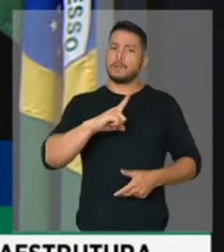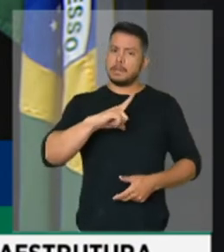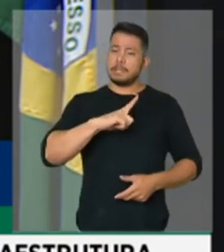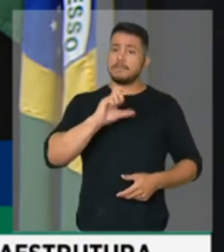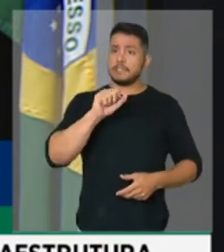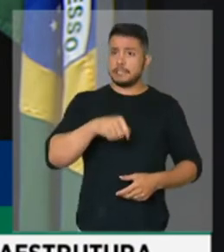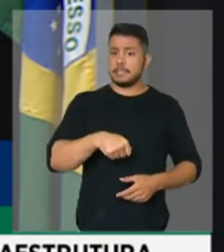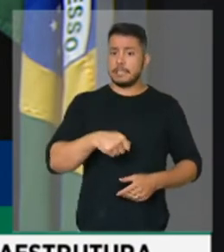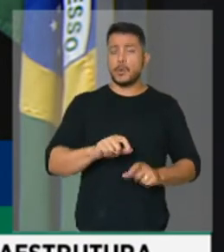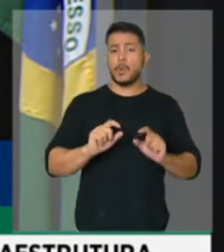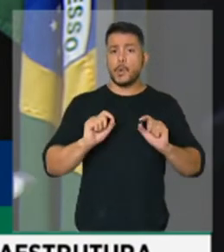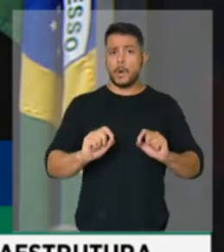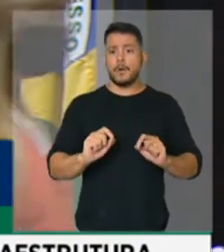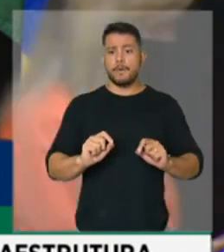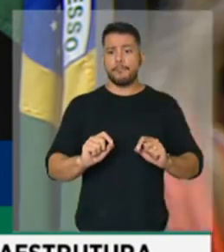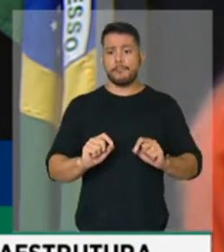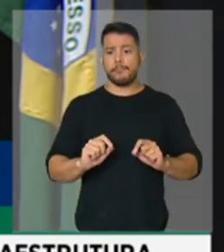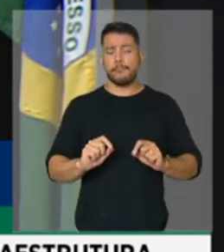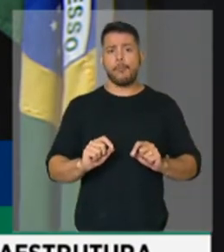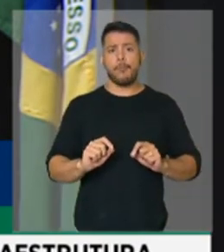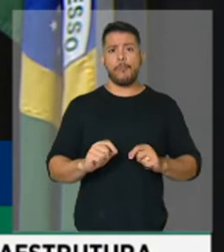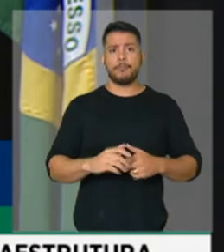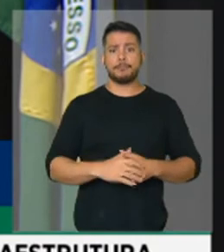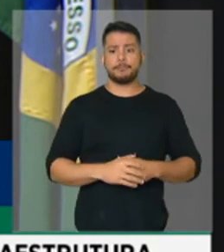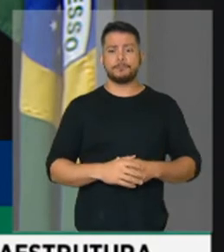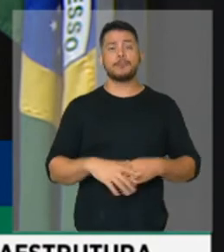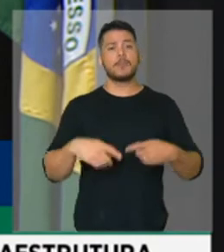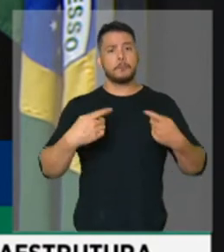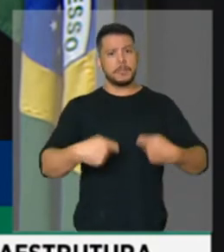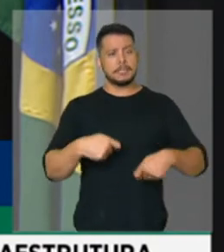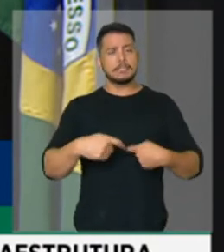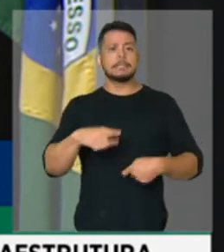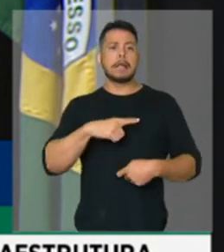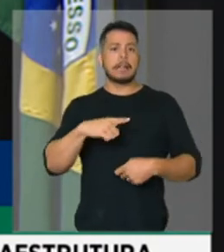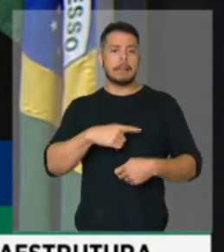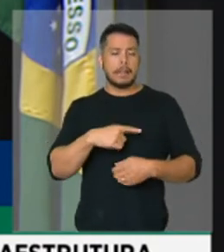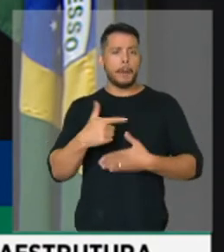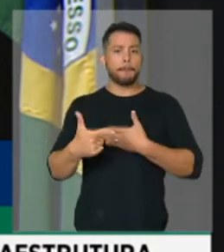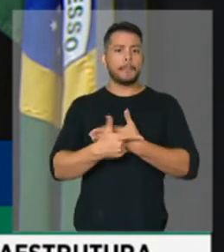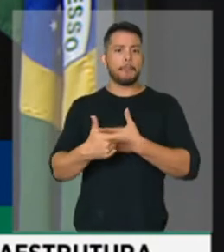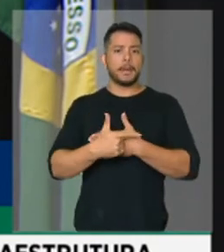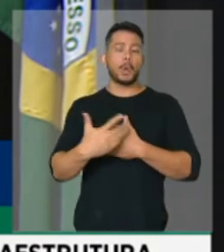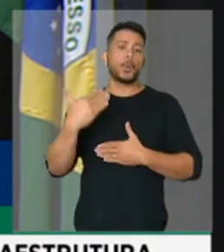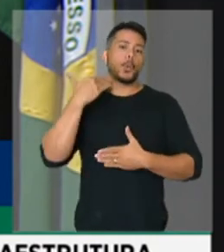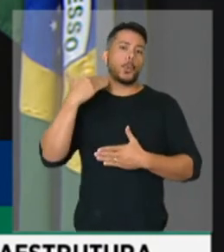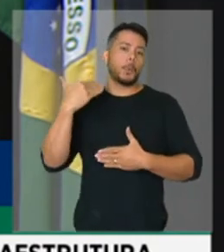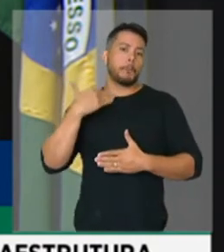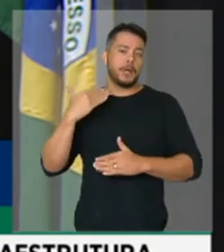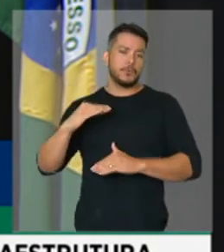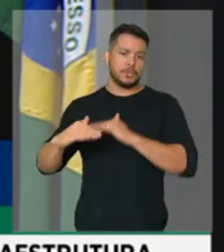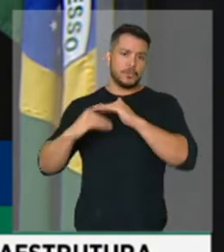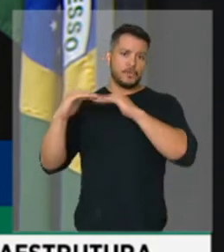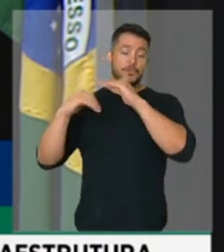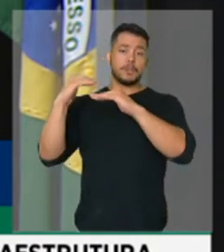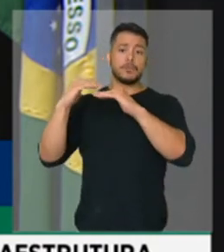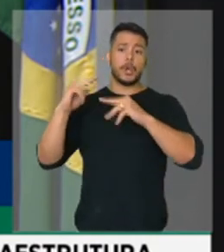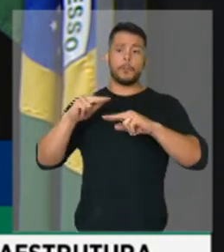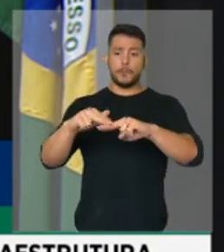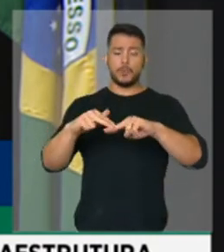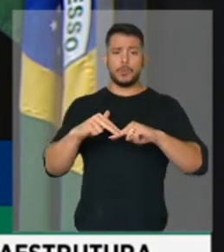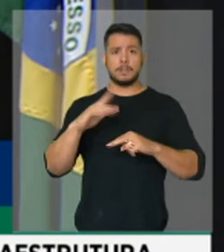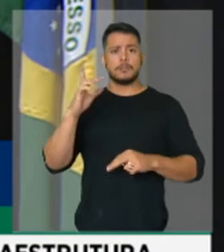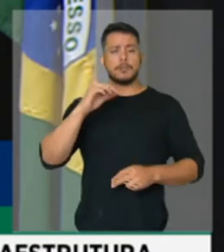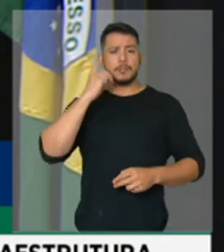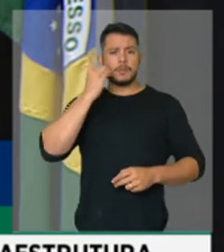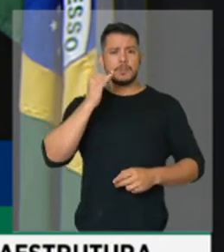dedicaram, que é ter um papel para os bancos em desenvolvimento. Razão pela qual o próprio deputado João Maia se estendeu aqui no seu